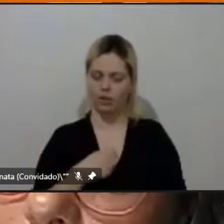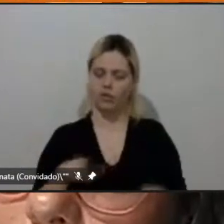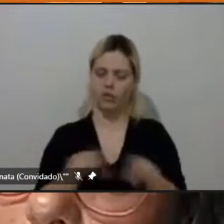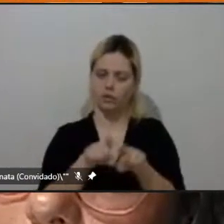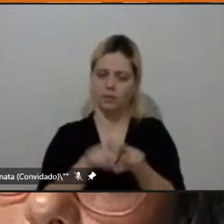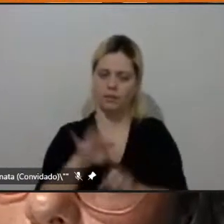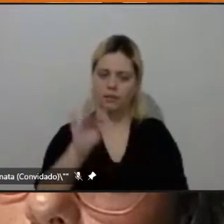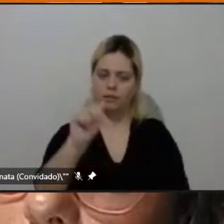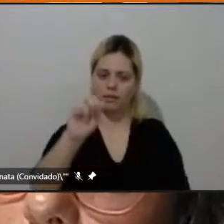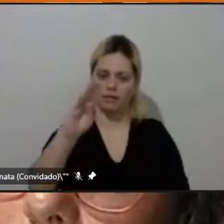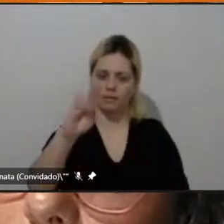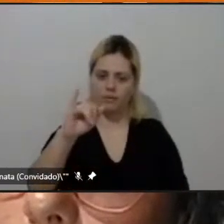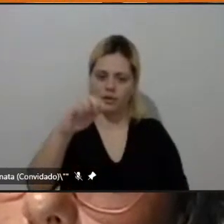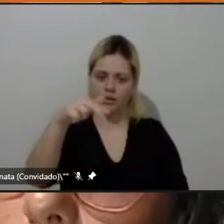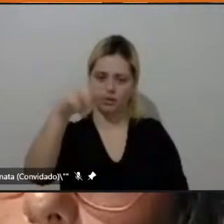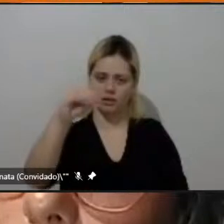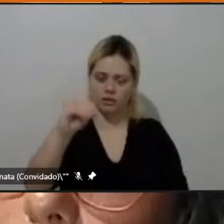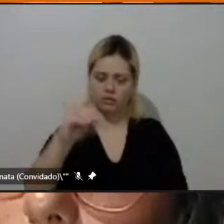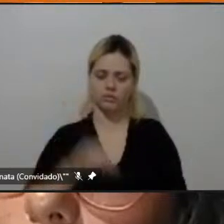E